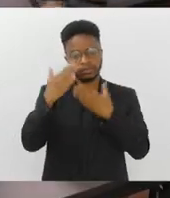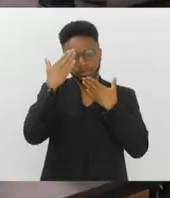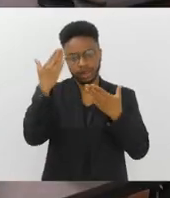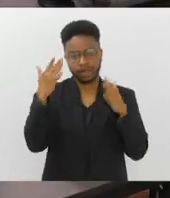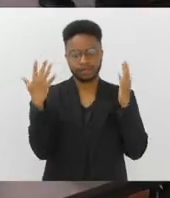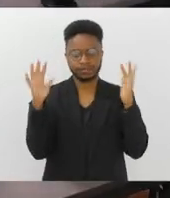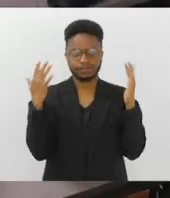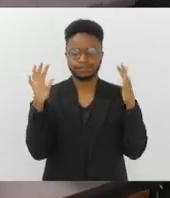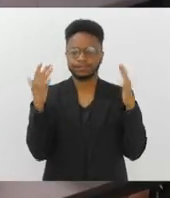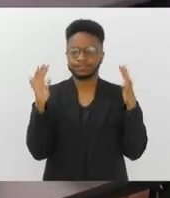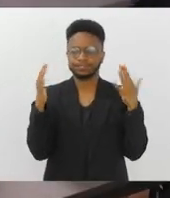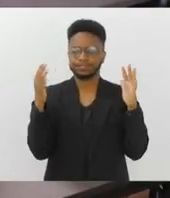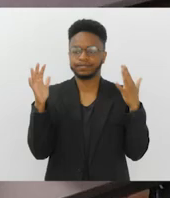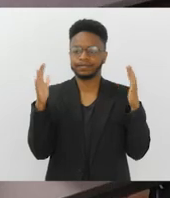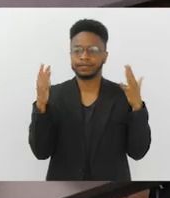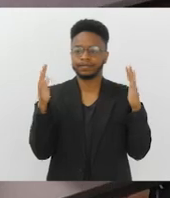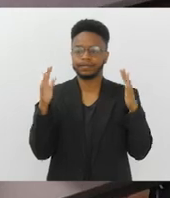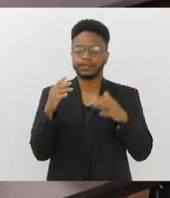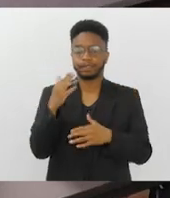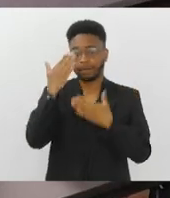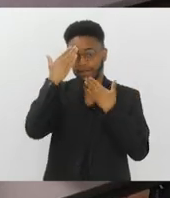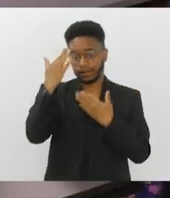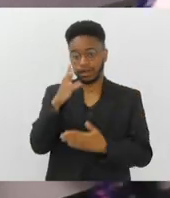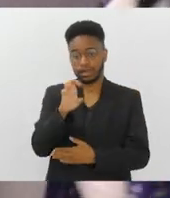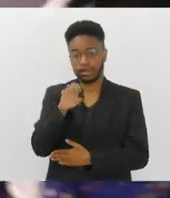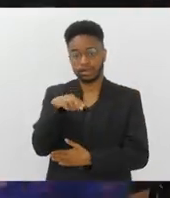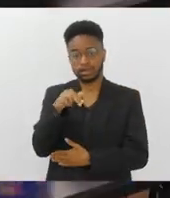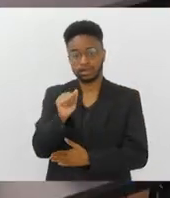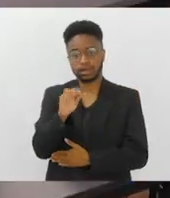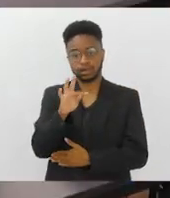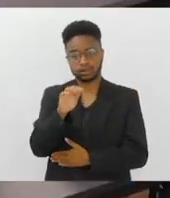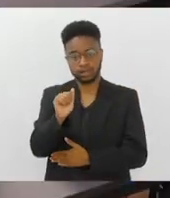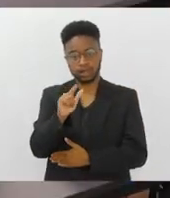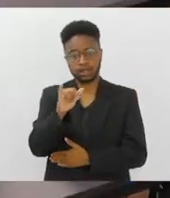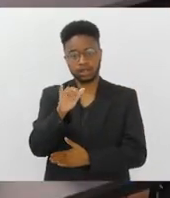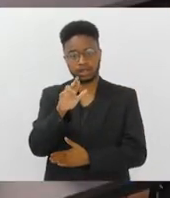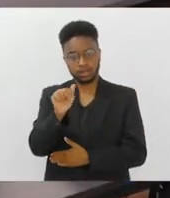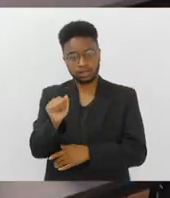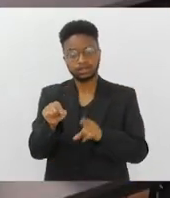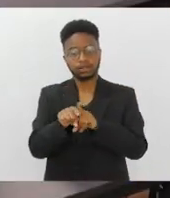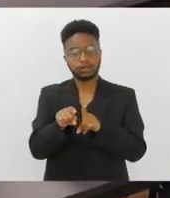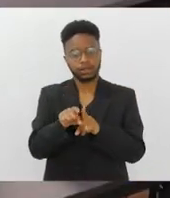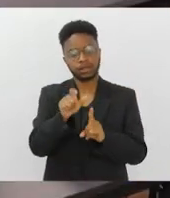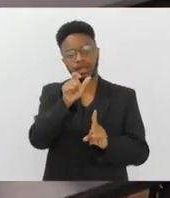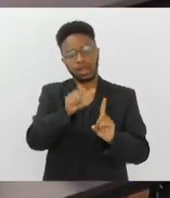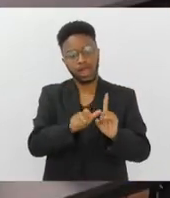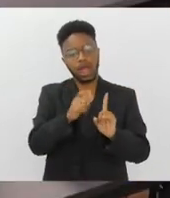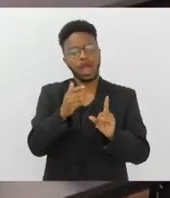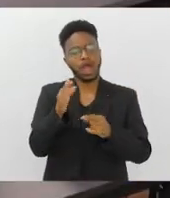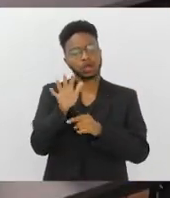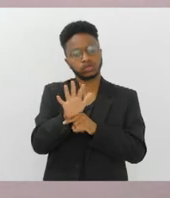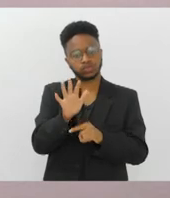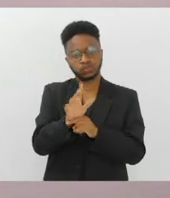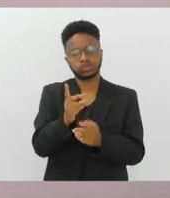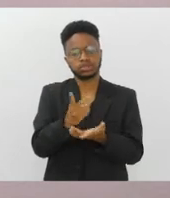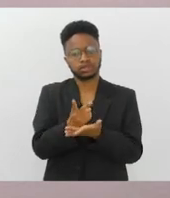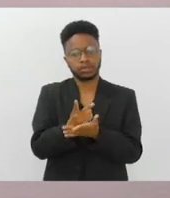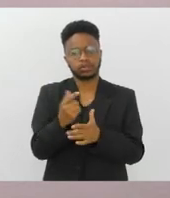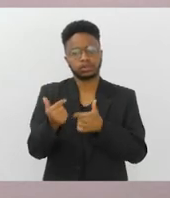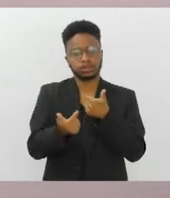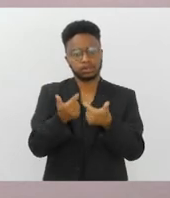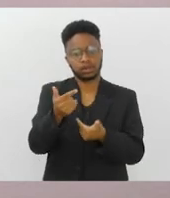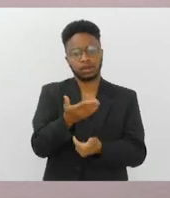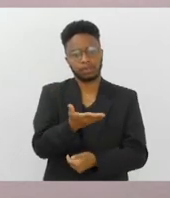Muito obrigada, Renata Lira, também uma pessoa que contribui muito com os trabalhos